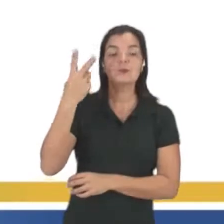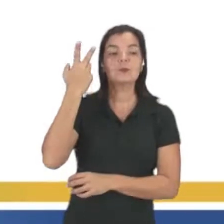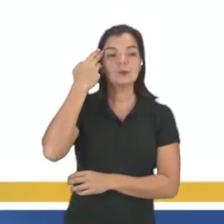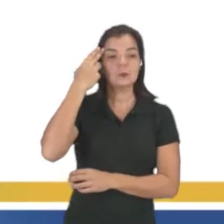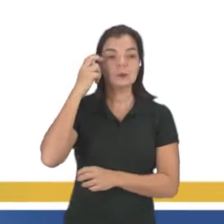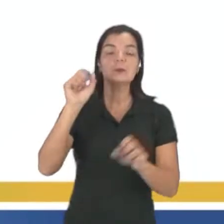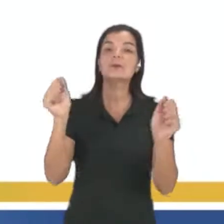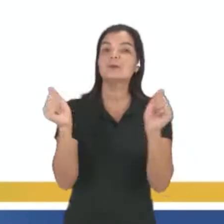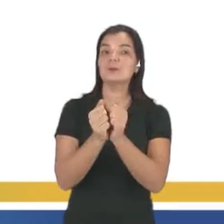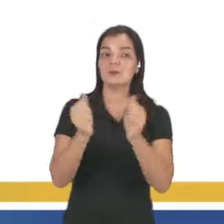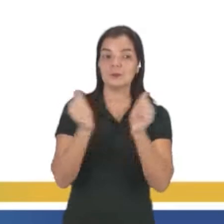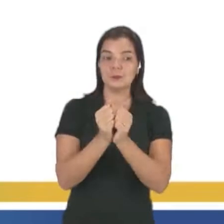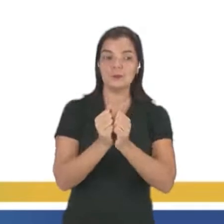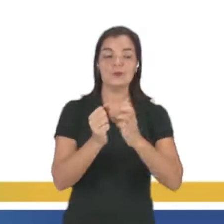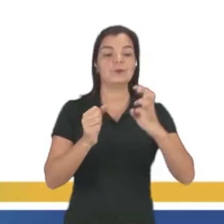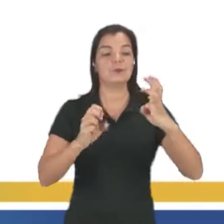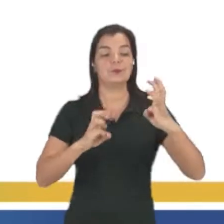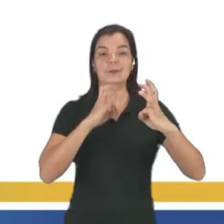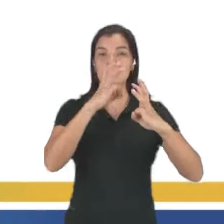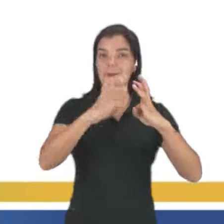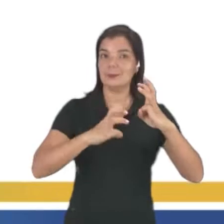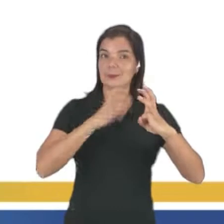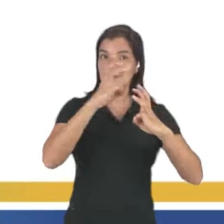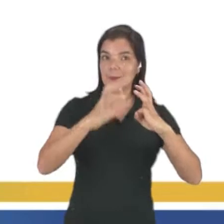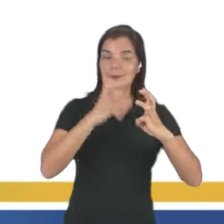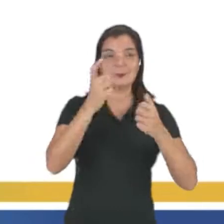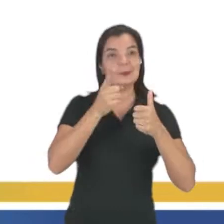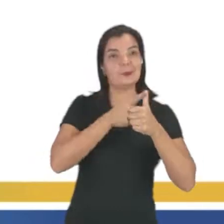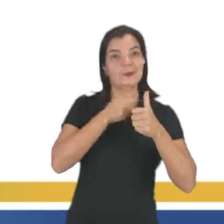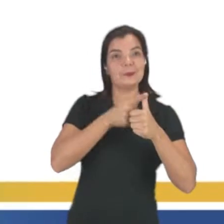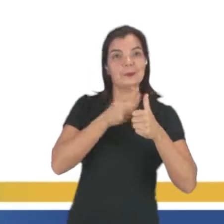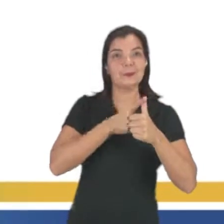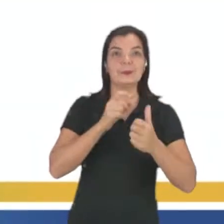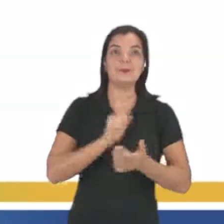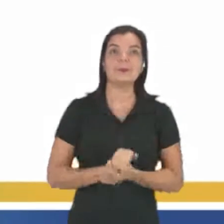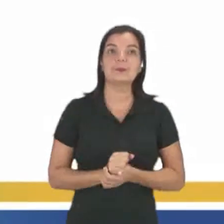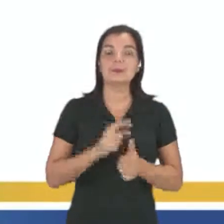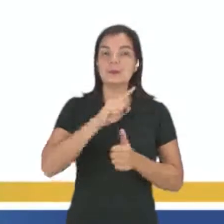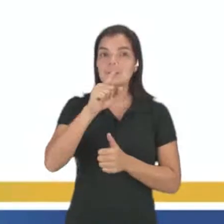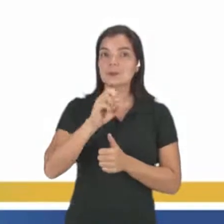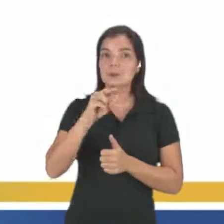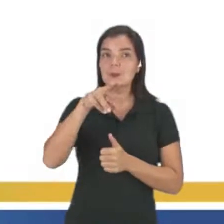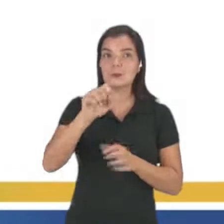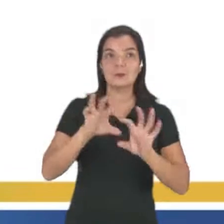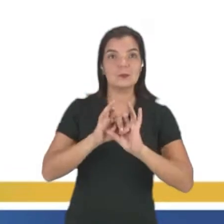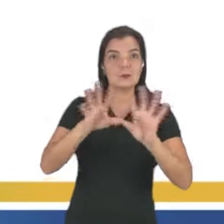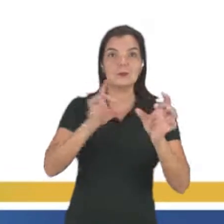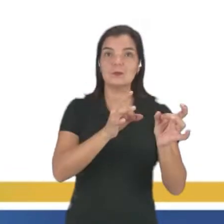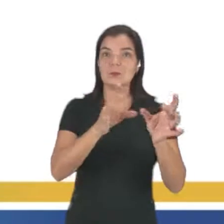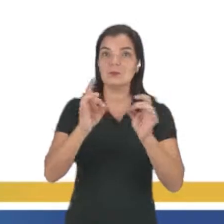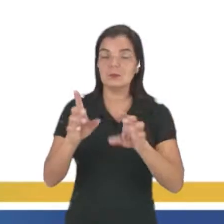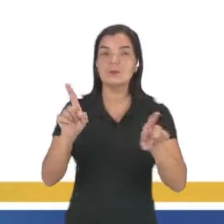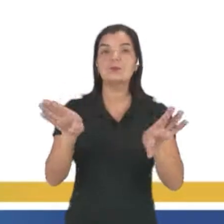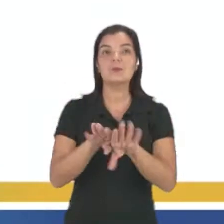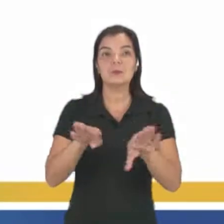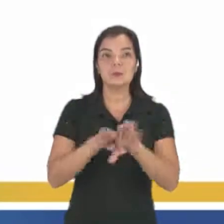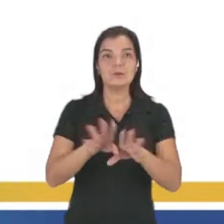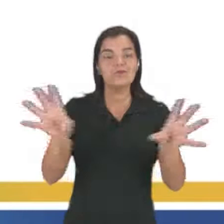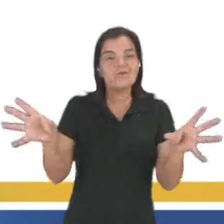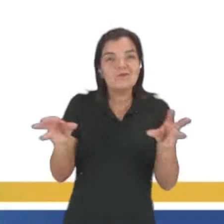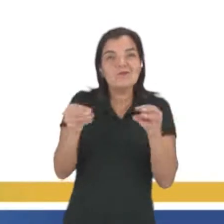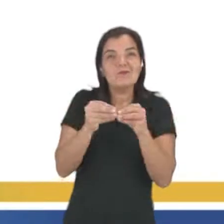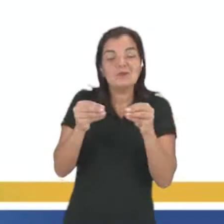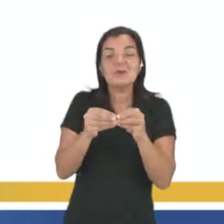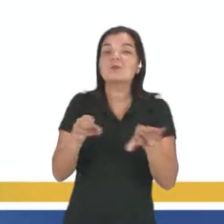união econômica e monetária. Vamos ao primeiro deles que citamos. Na zona de livre comércio, há a redução